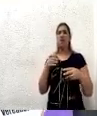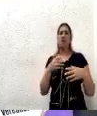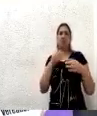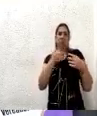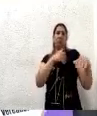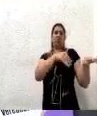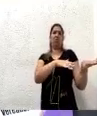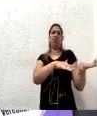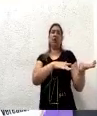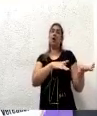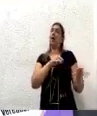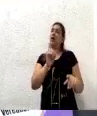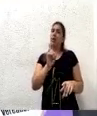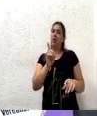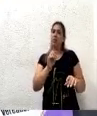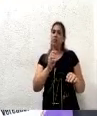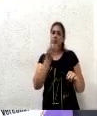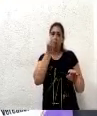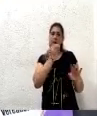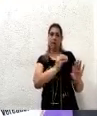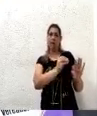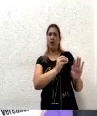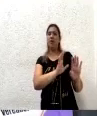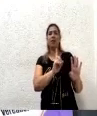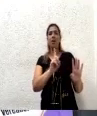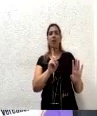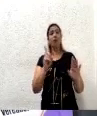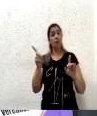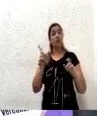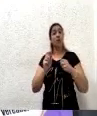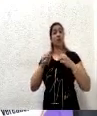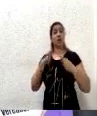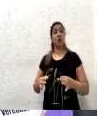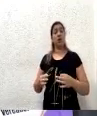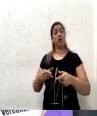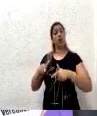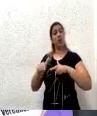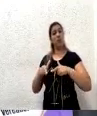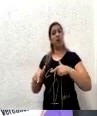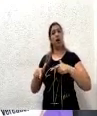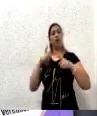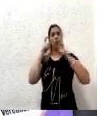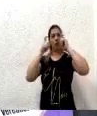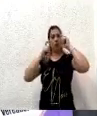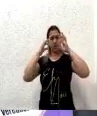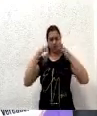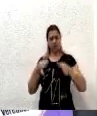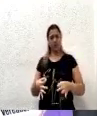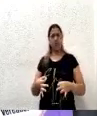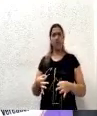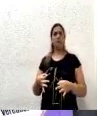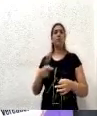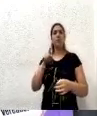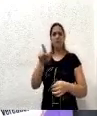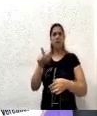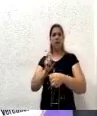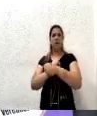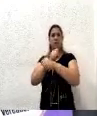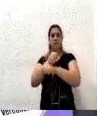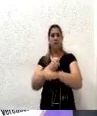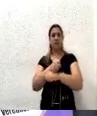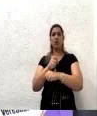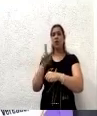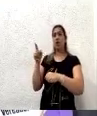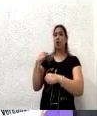hoje a gente estaria aqui você falando que nós estaríamos entrando numa epidemia, né? Mas não é dessa forma. E você nos deixa